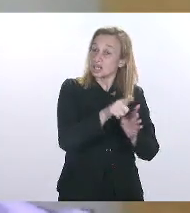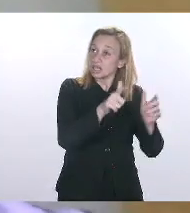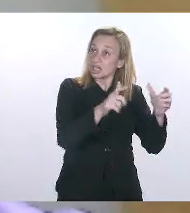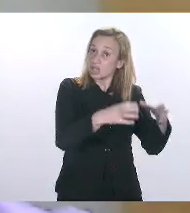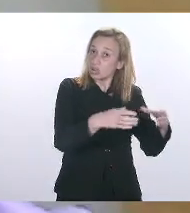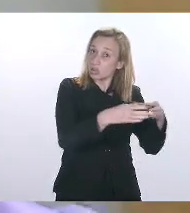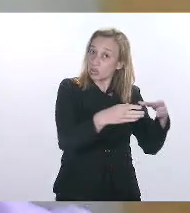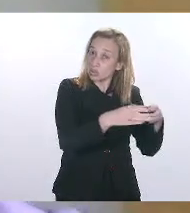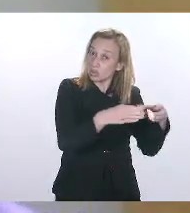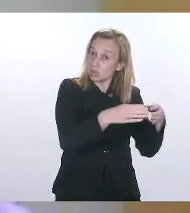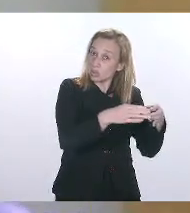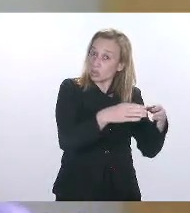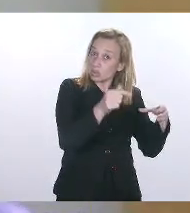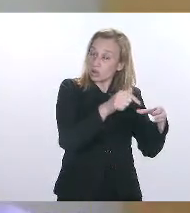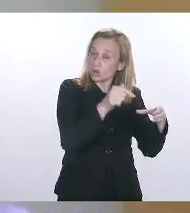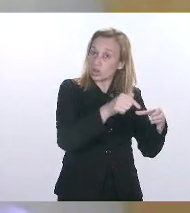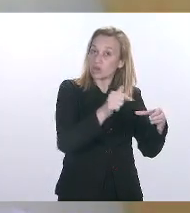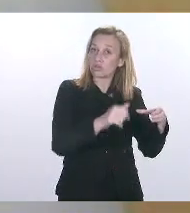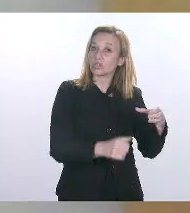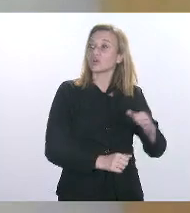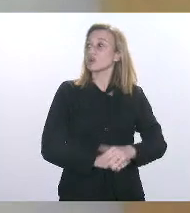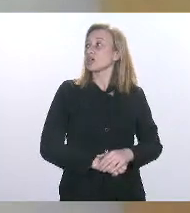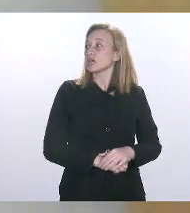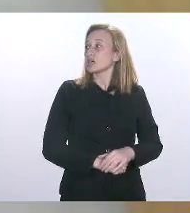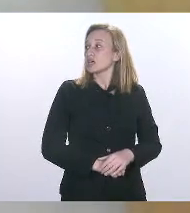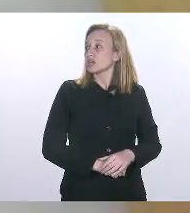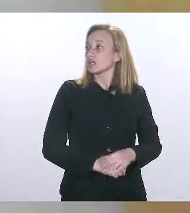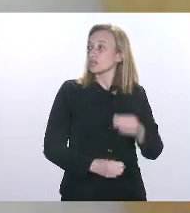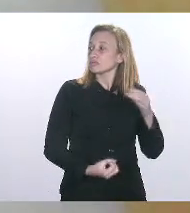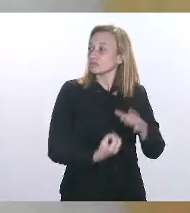malfadada comissão que foi instituída pelo